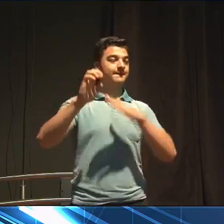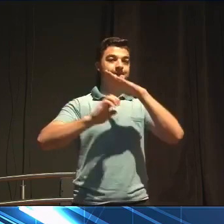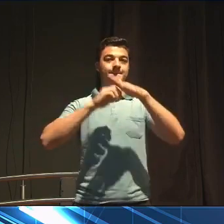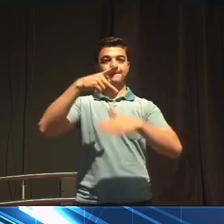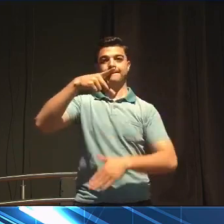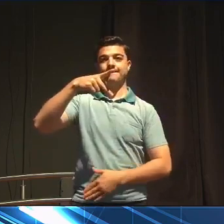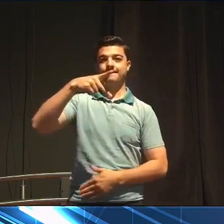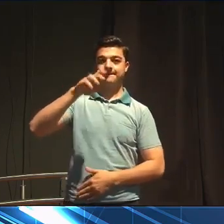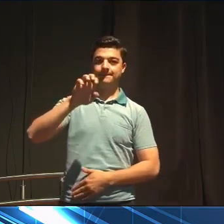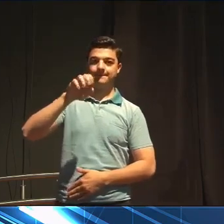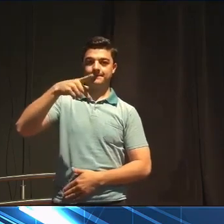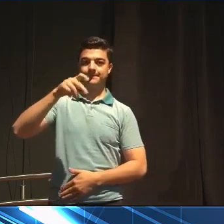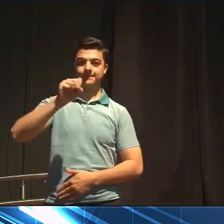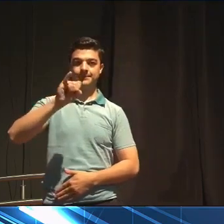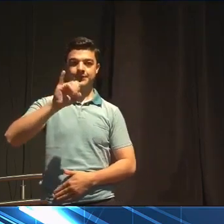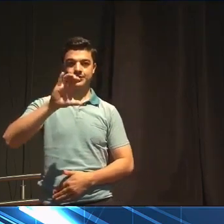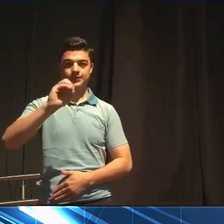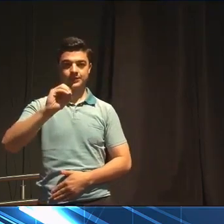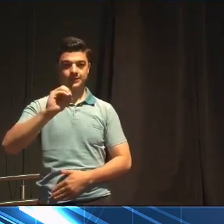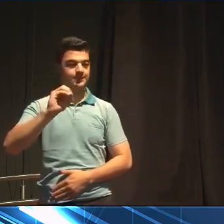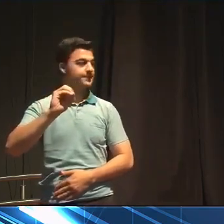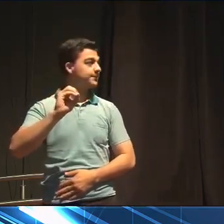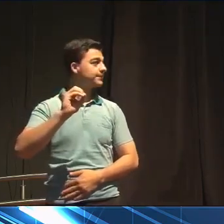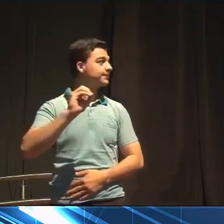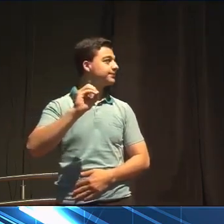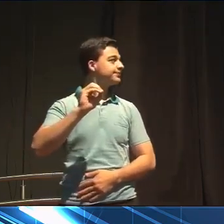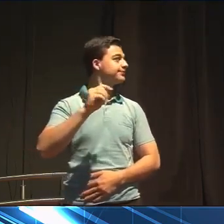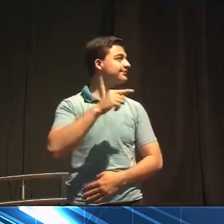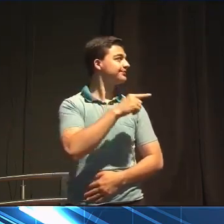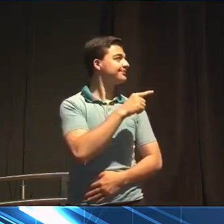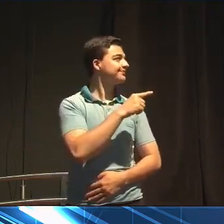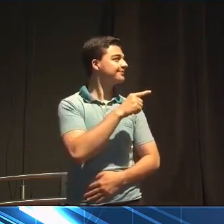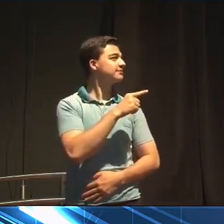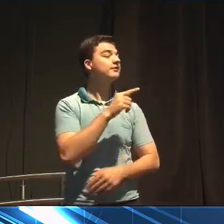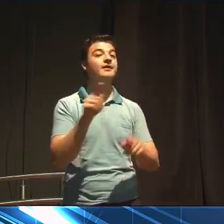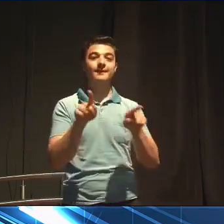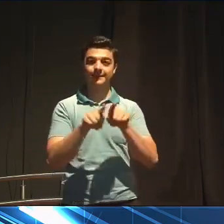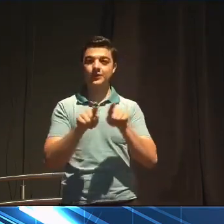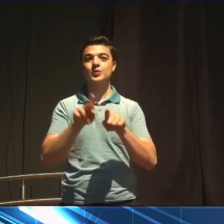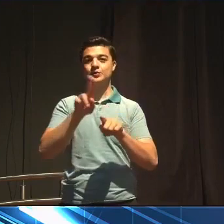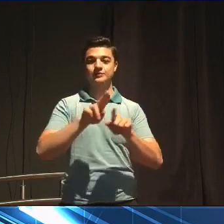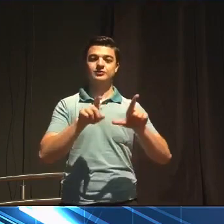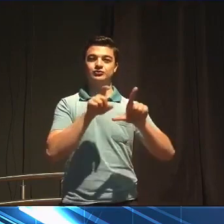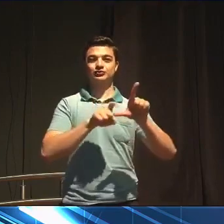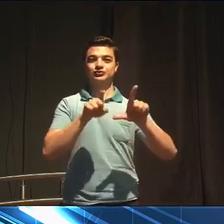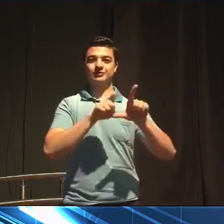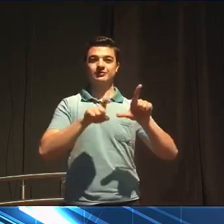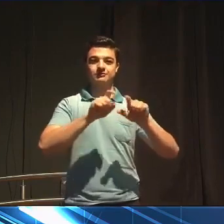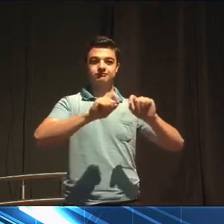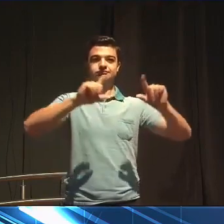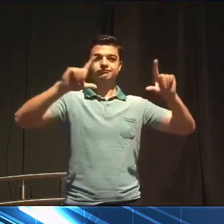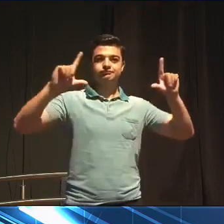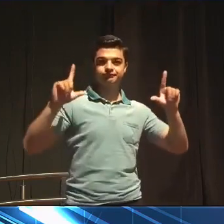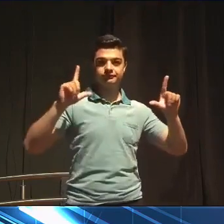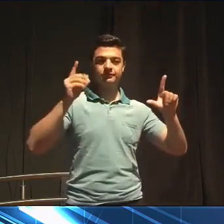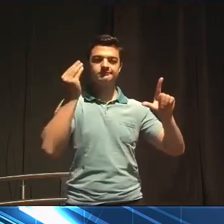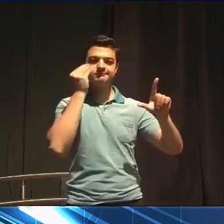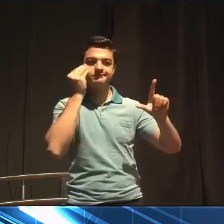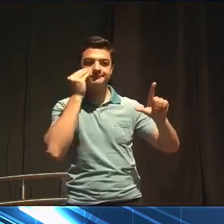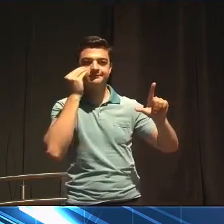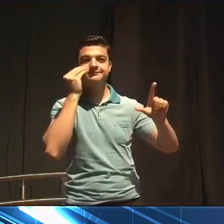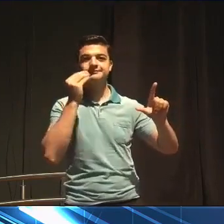fazem simulação e otimização do centro de distribuição. Esses caras têm milhares de produtos, né, e tem que ter uma